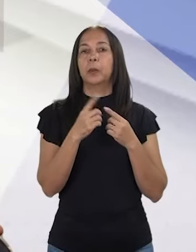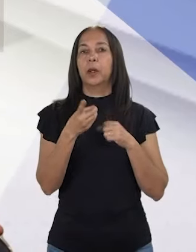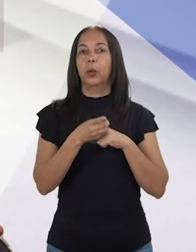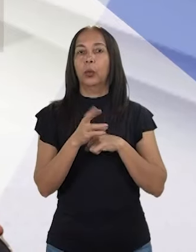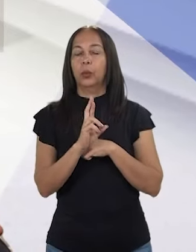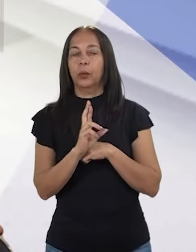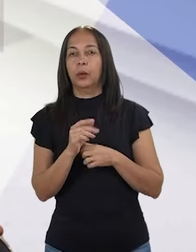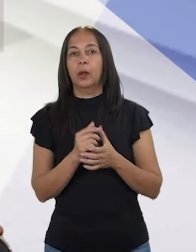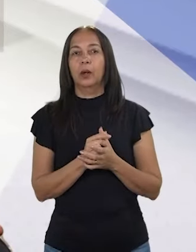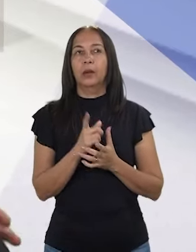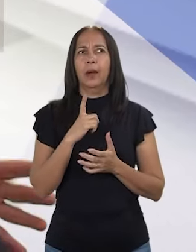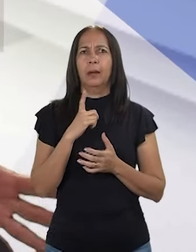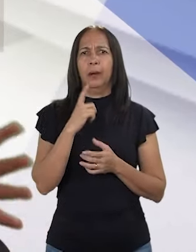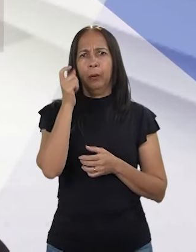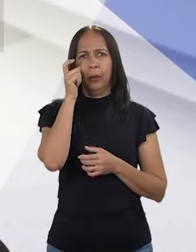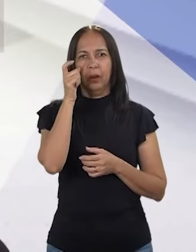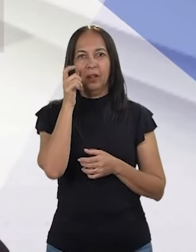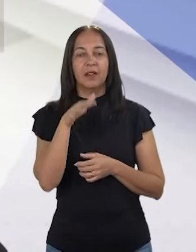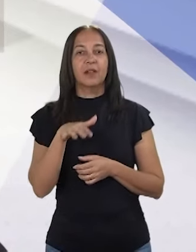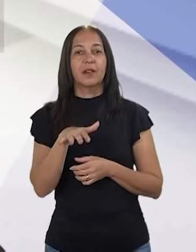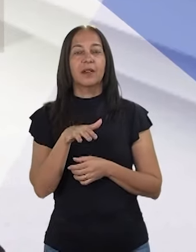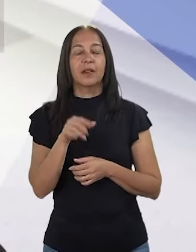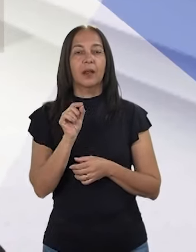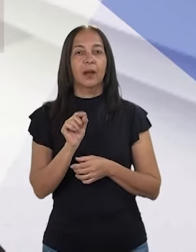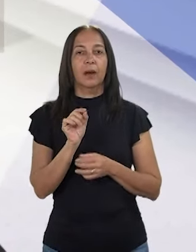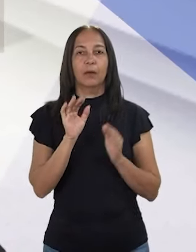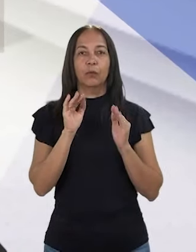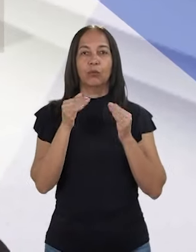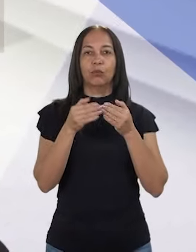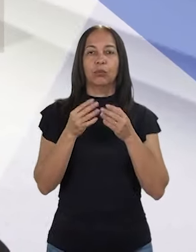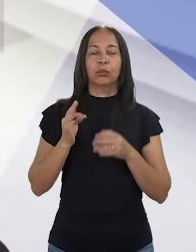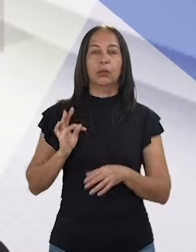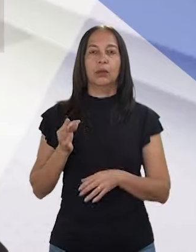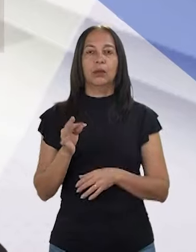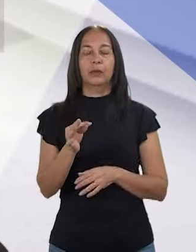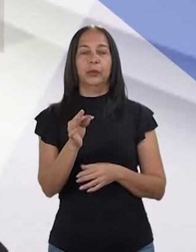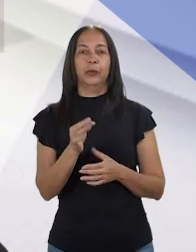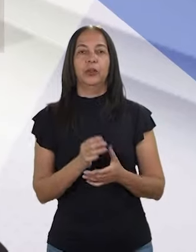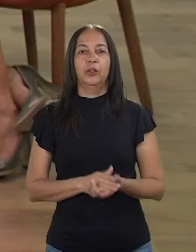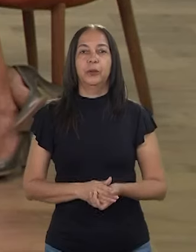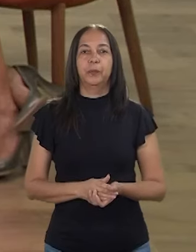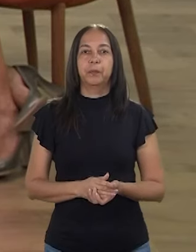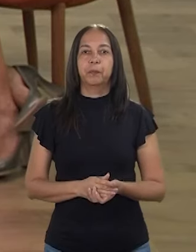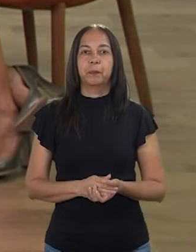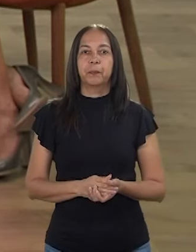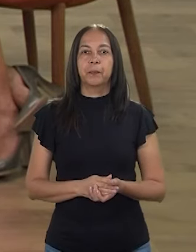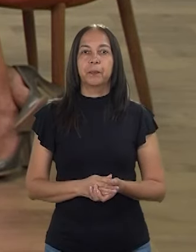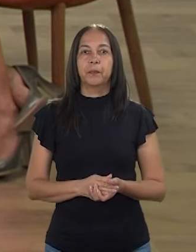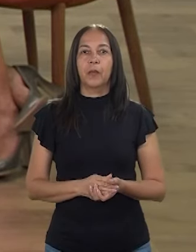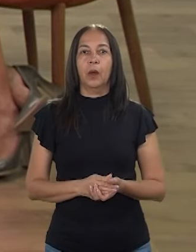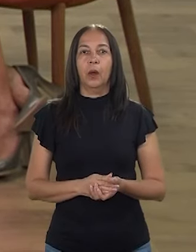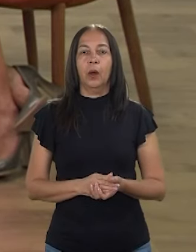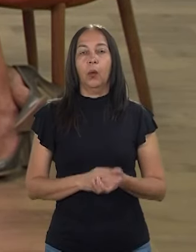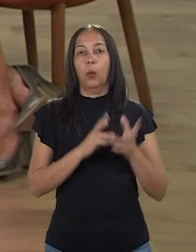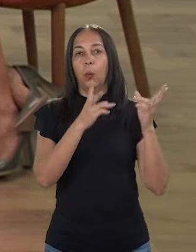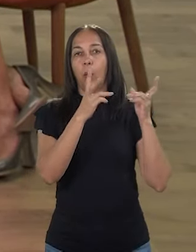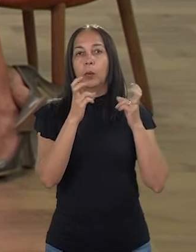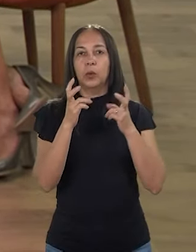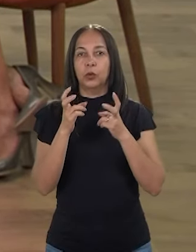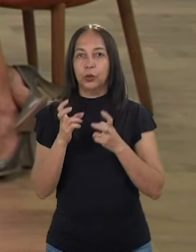em sociologia e tenho interesses de pesquisa que estão relacionados à tecnologia né Eh